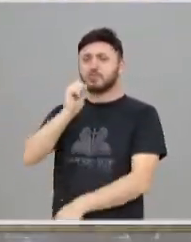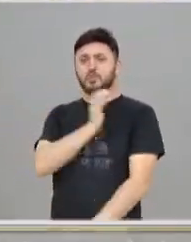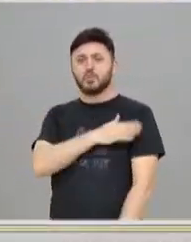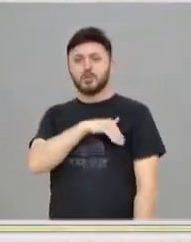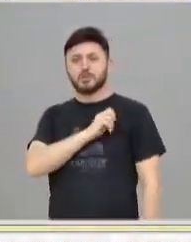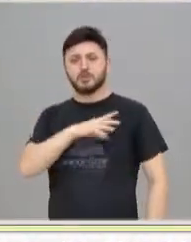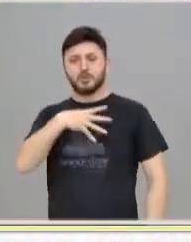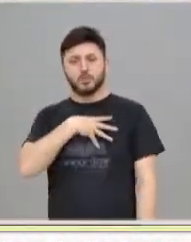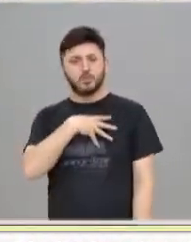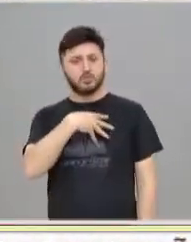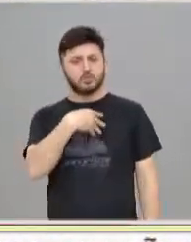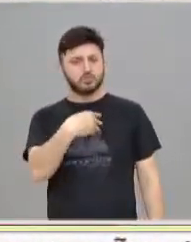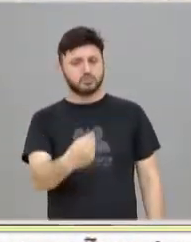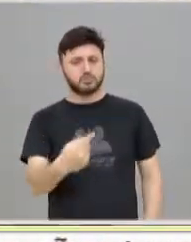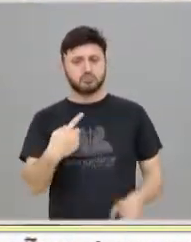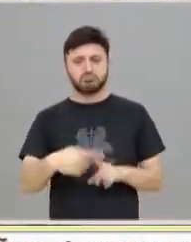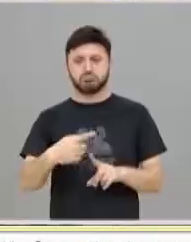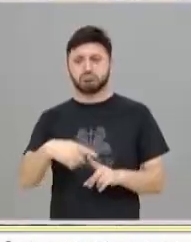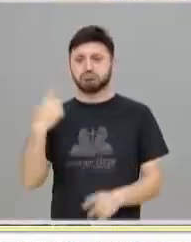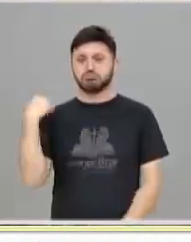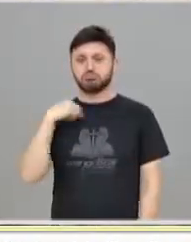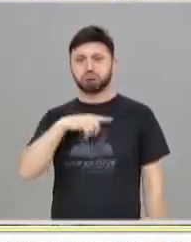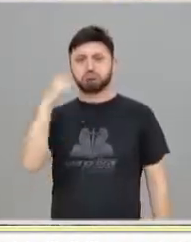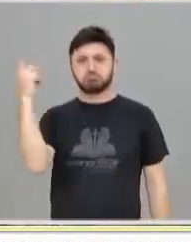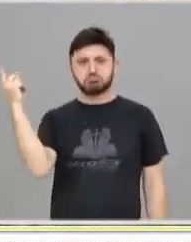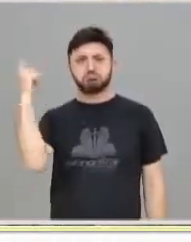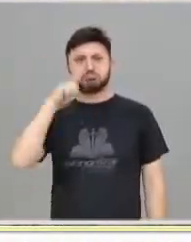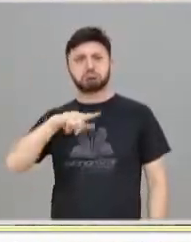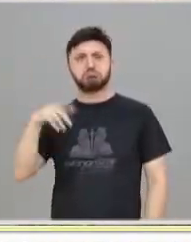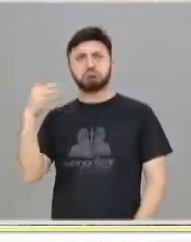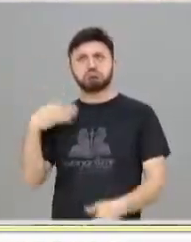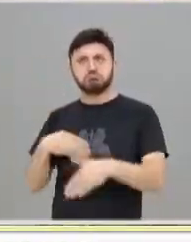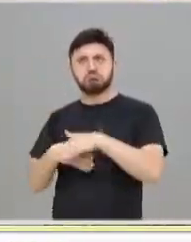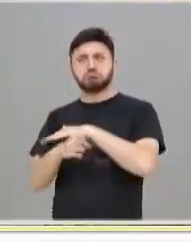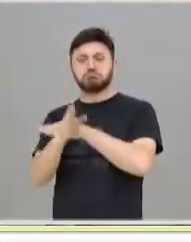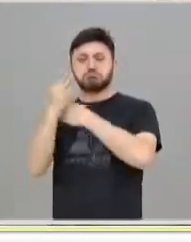de filhos, para alcançarmos um dia a herança que